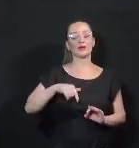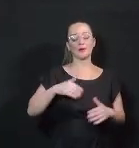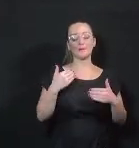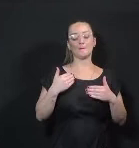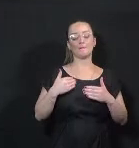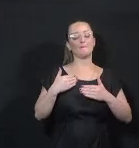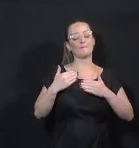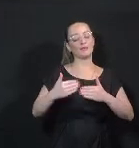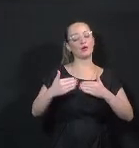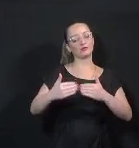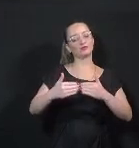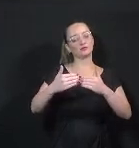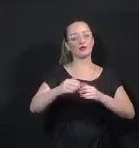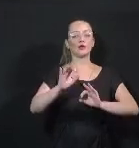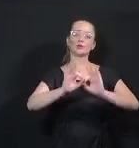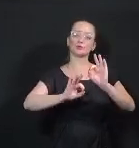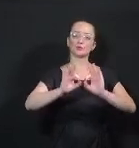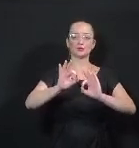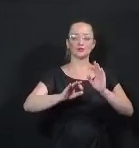de construção